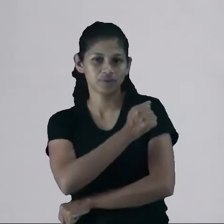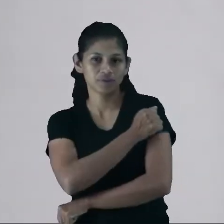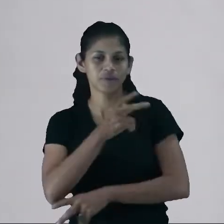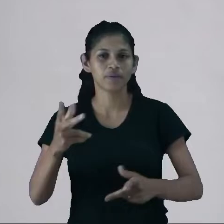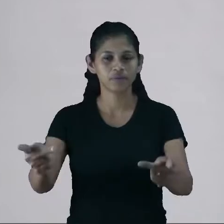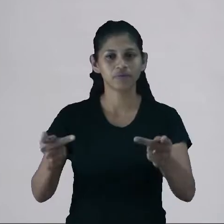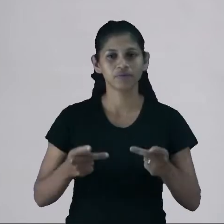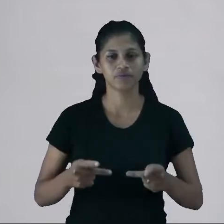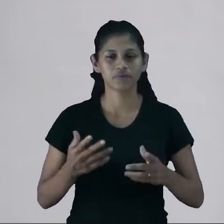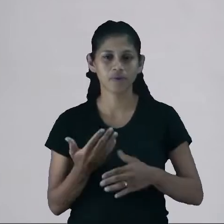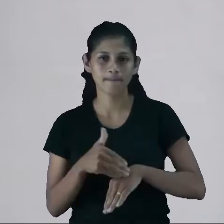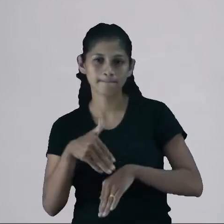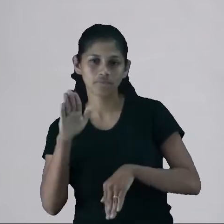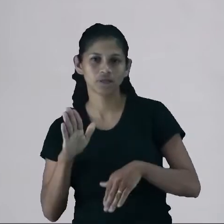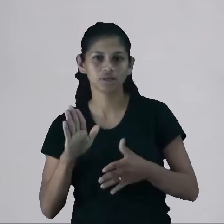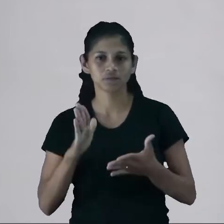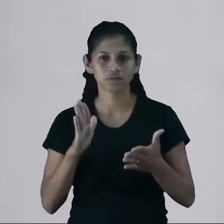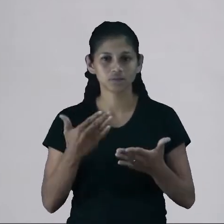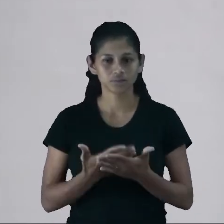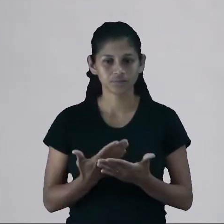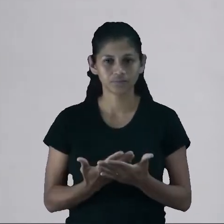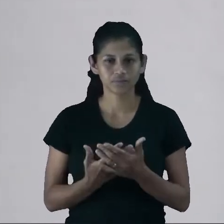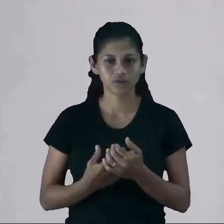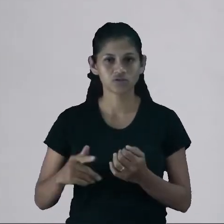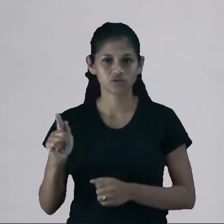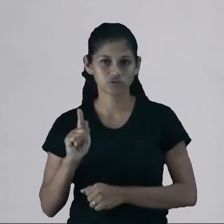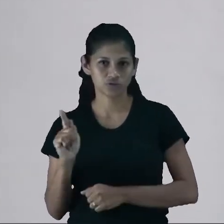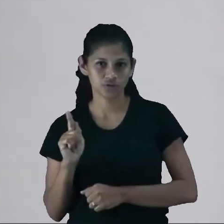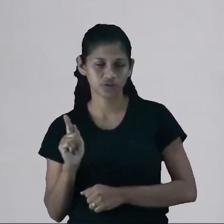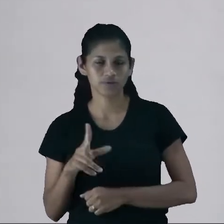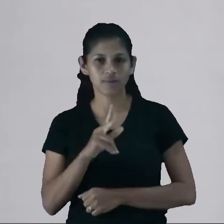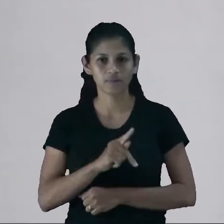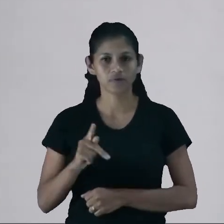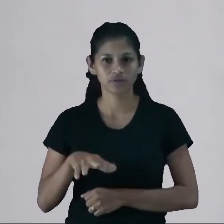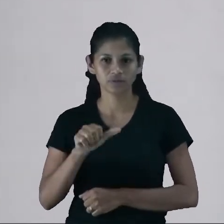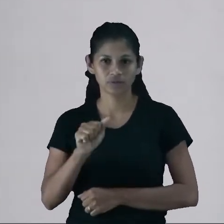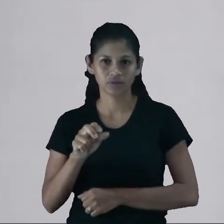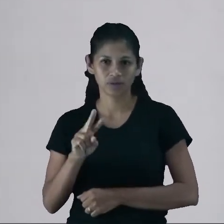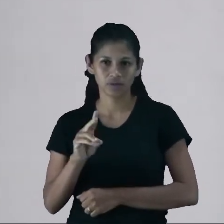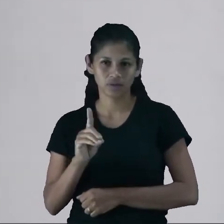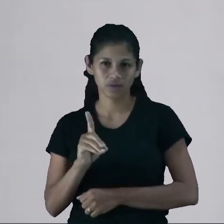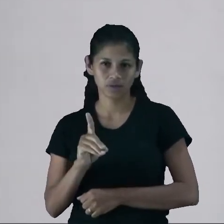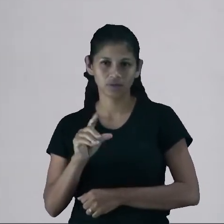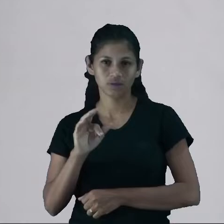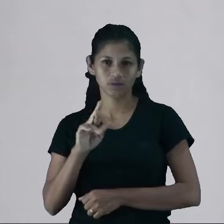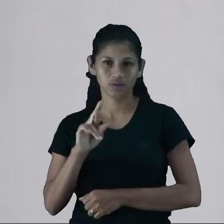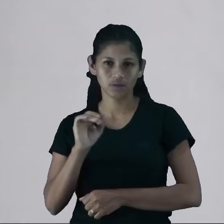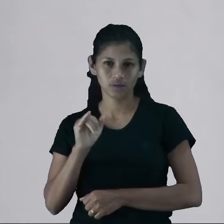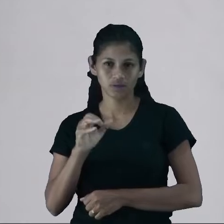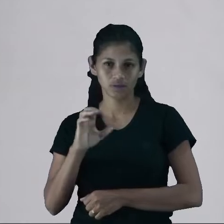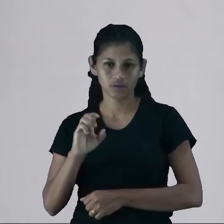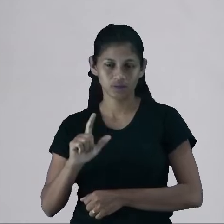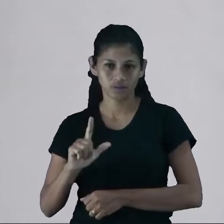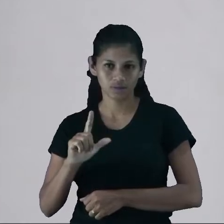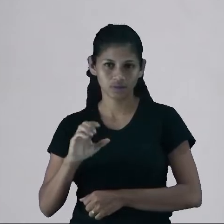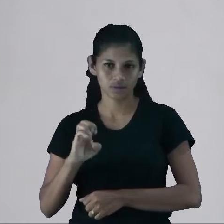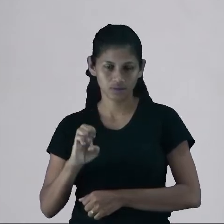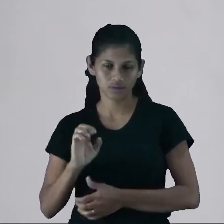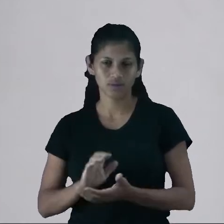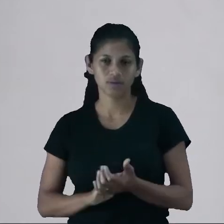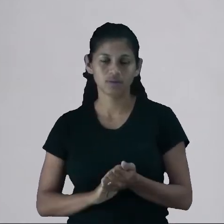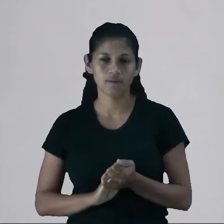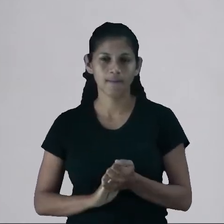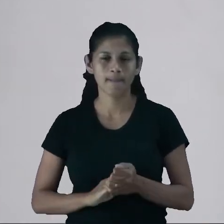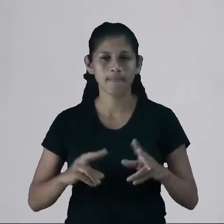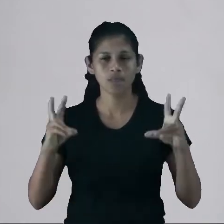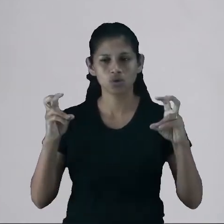alunos, sejam bem-vindos a mais uma aula de Geografia. Eu sou a professora Adriele e o tema da nossa aula de hoje é mobilidade